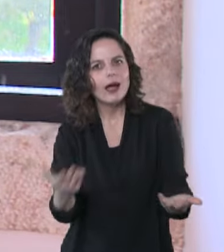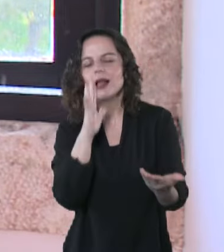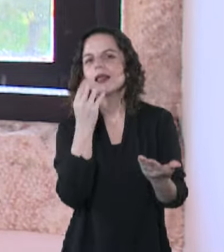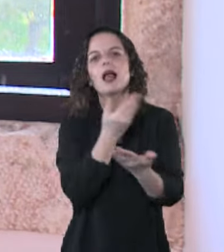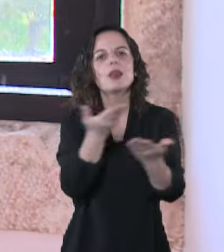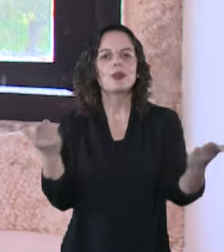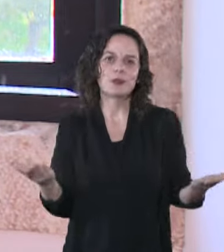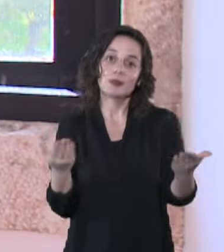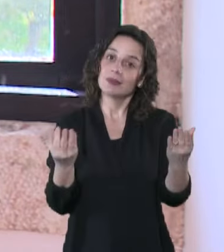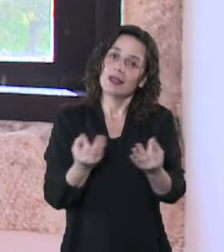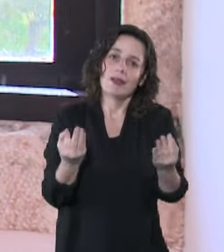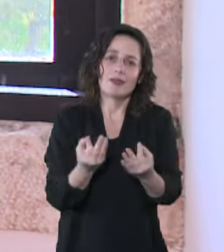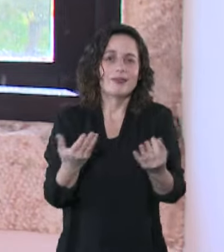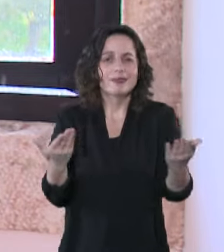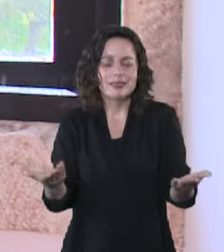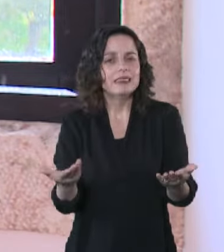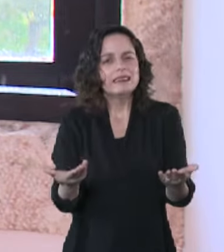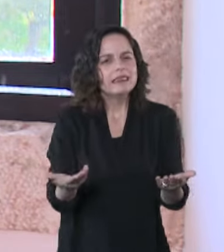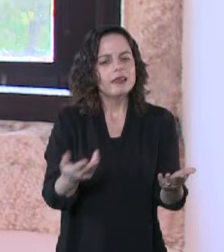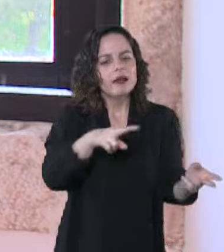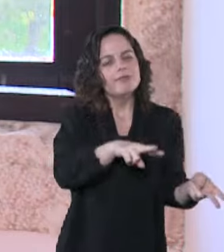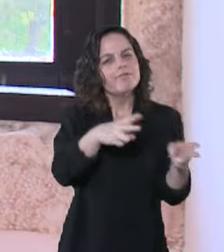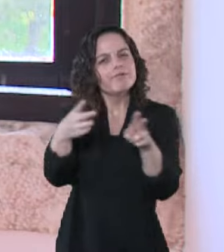estudantes que estão a passar